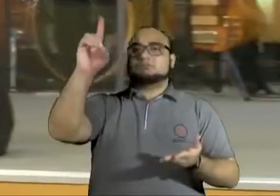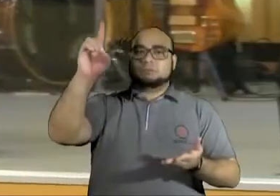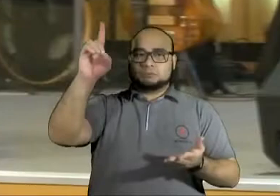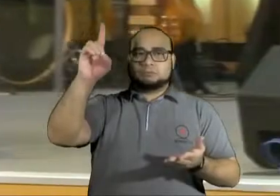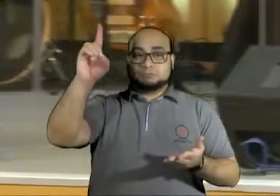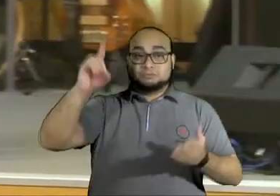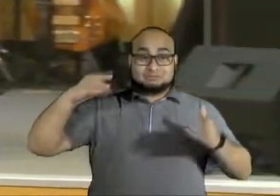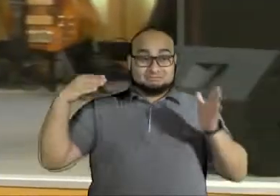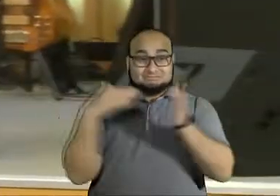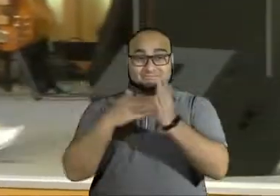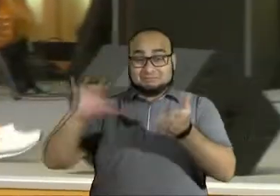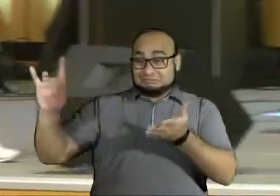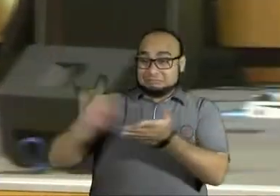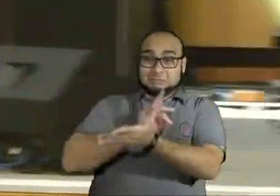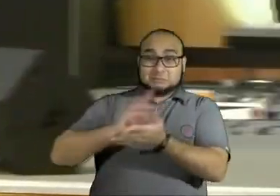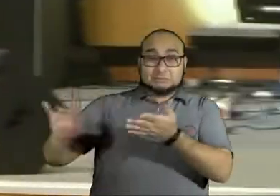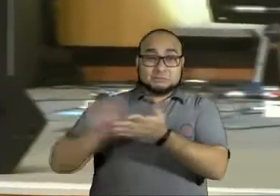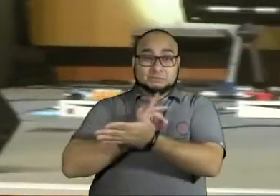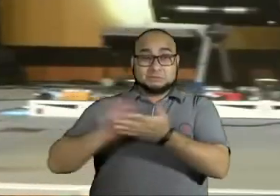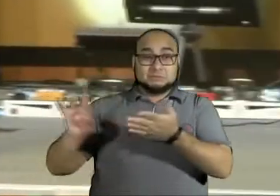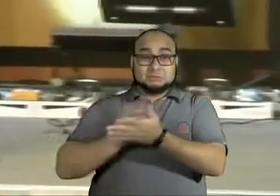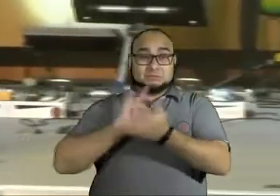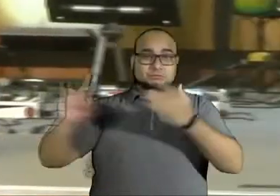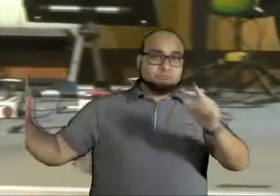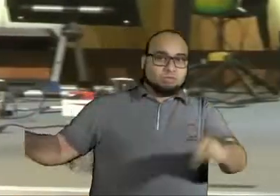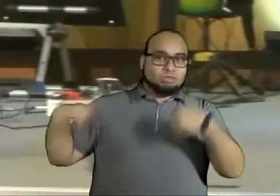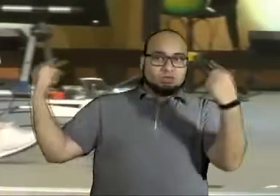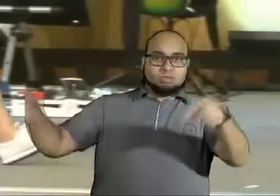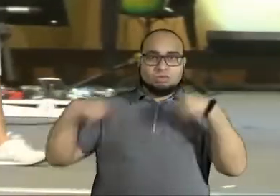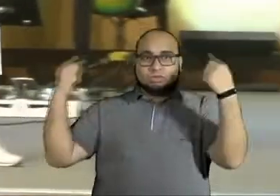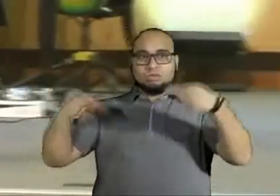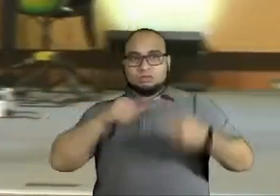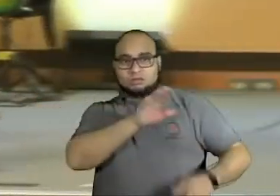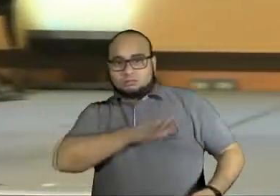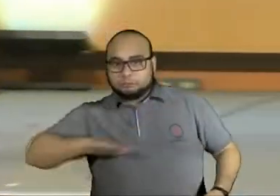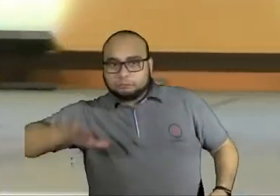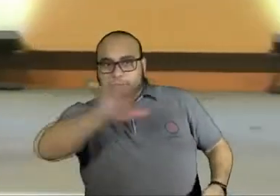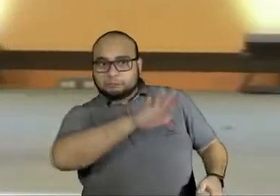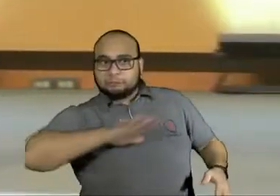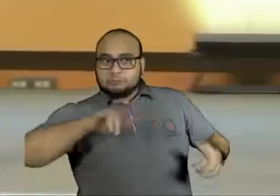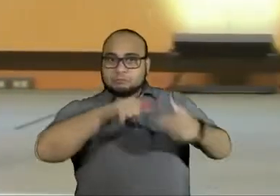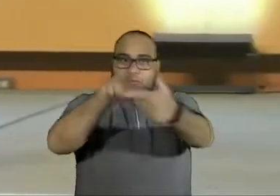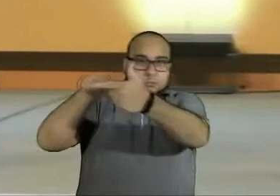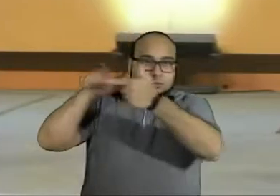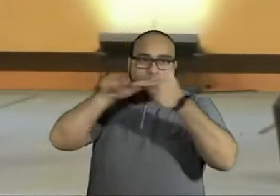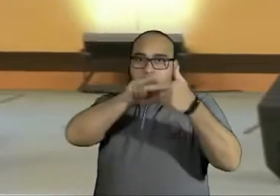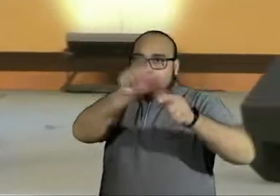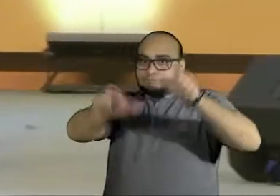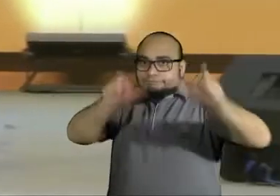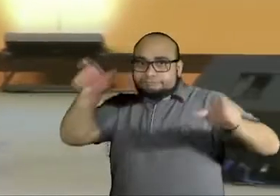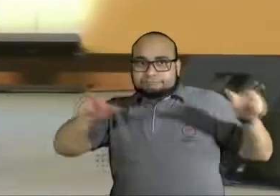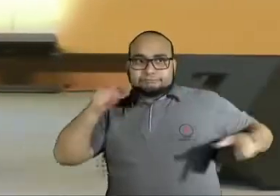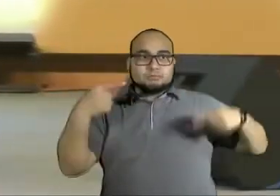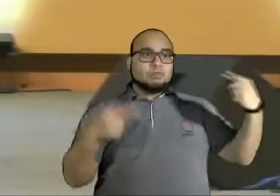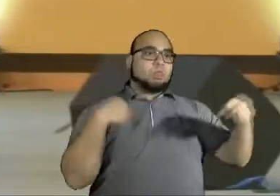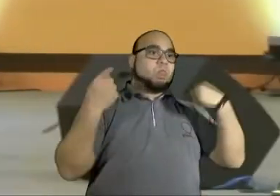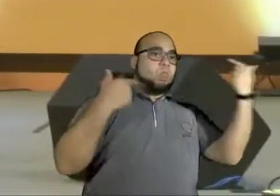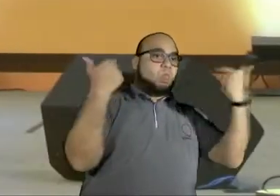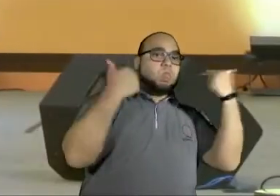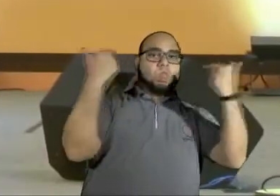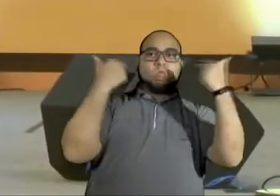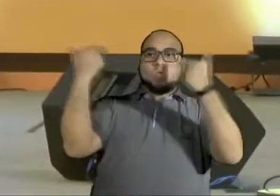os adversários e circunstâncias adversas e pessoas que se colocam como inimigos